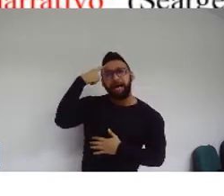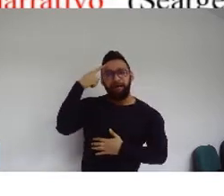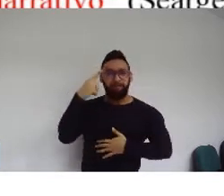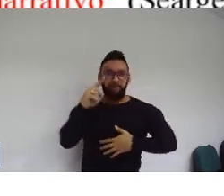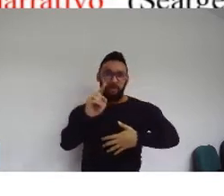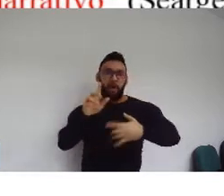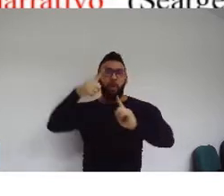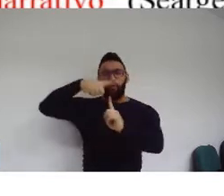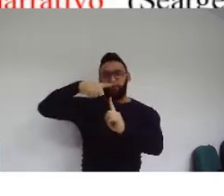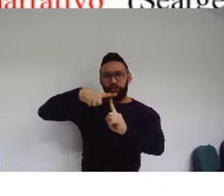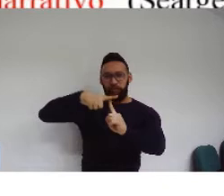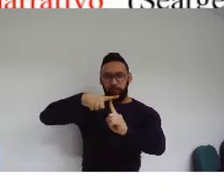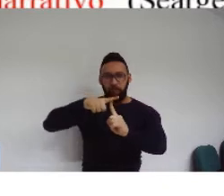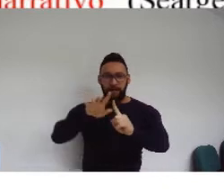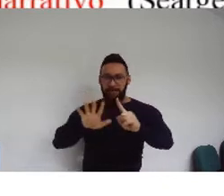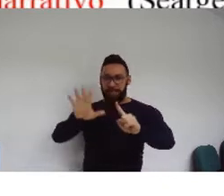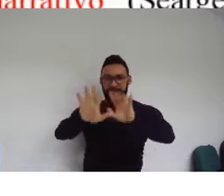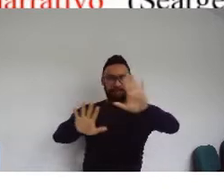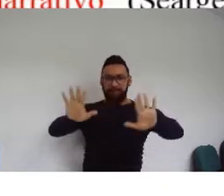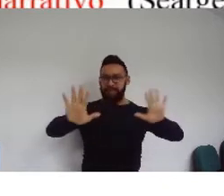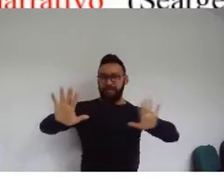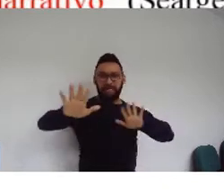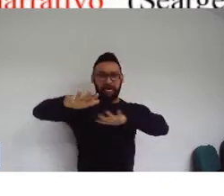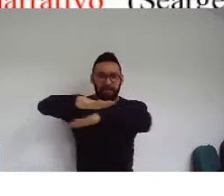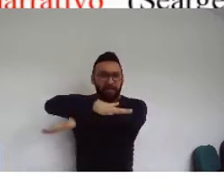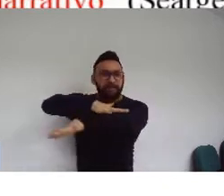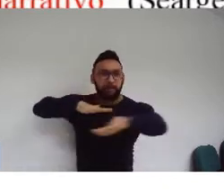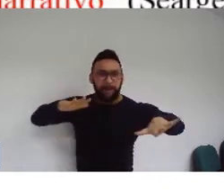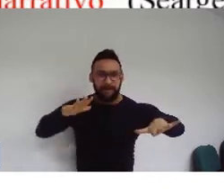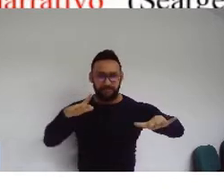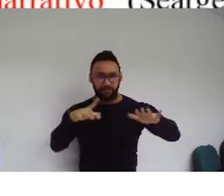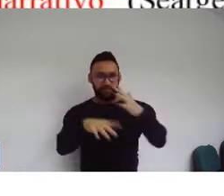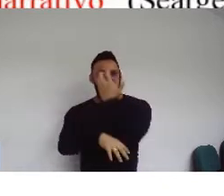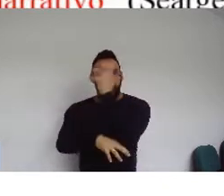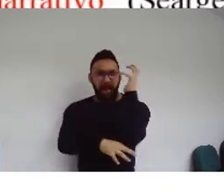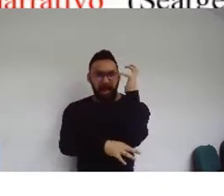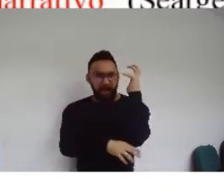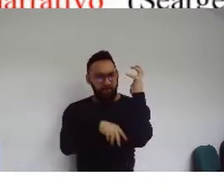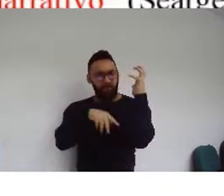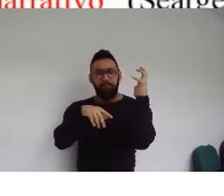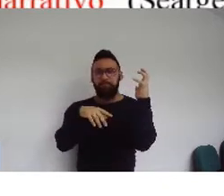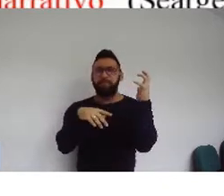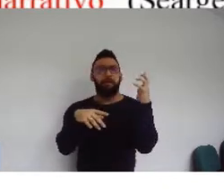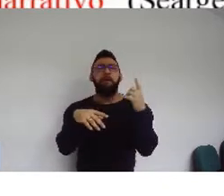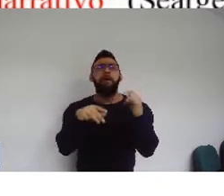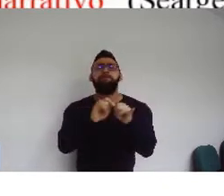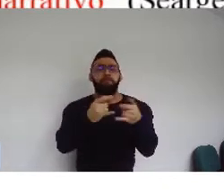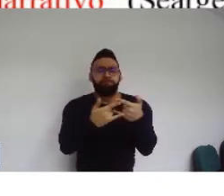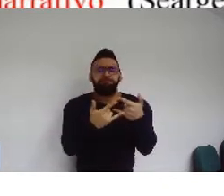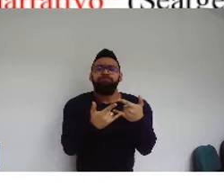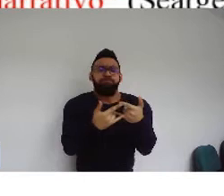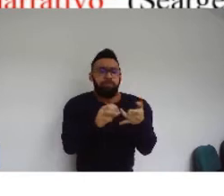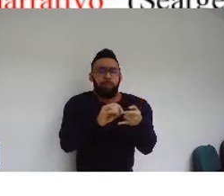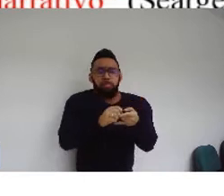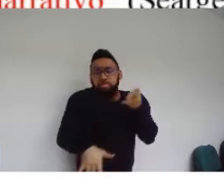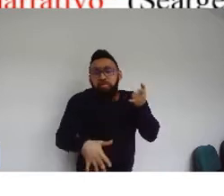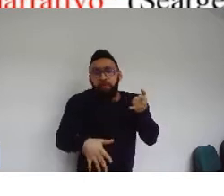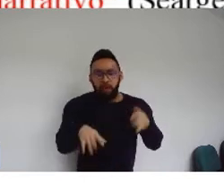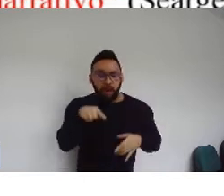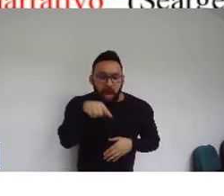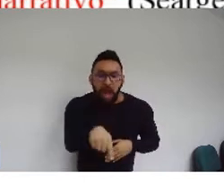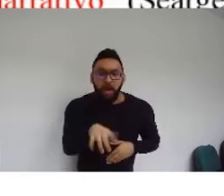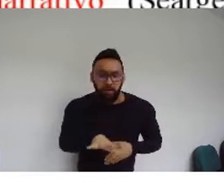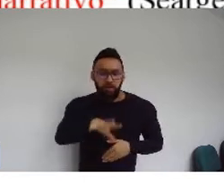semiotizações escalares que eu, primeiro, inicialmente, vou projetar na compreensão dessa paisagem que eu vou